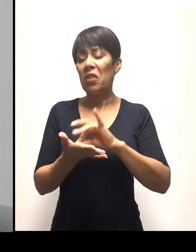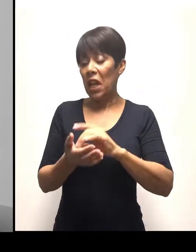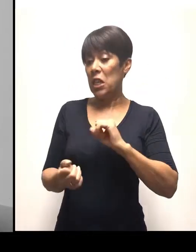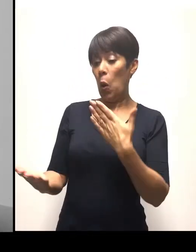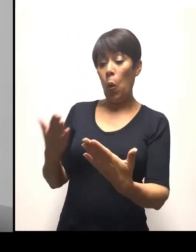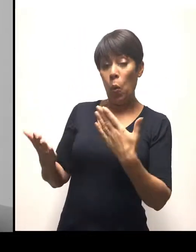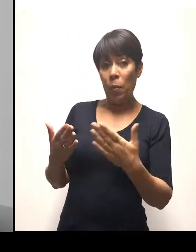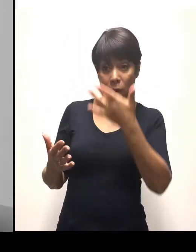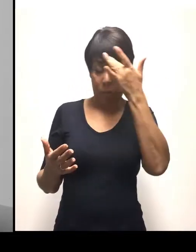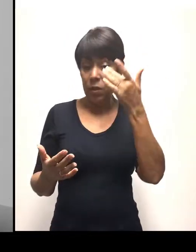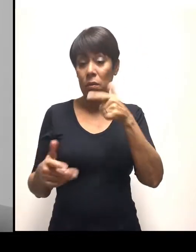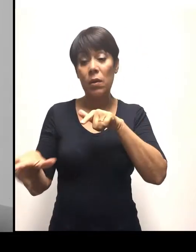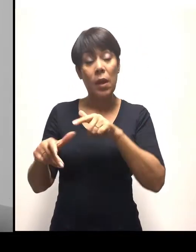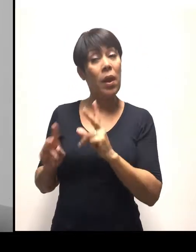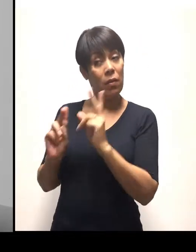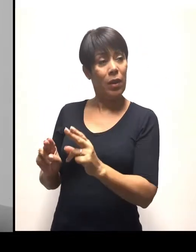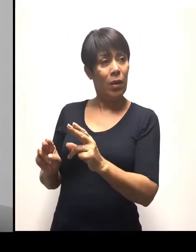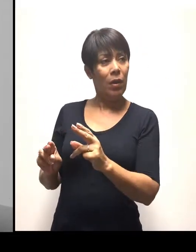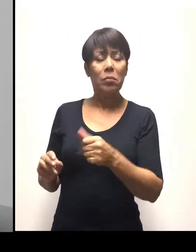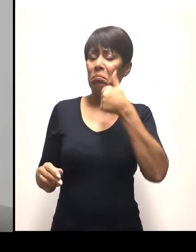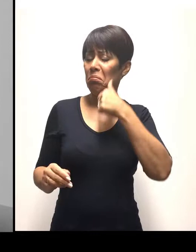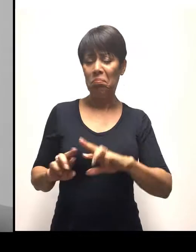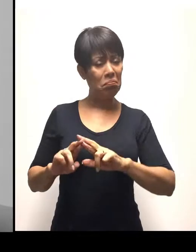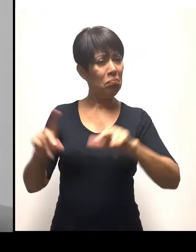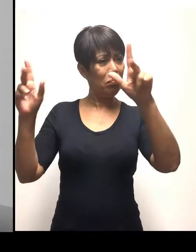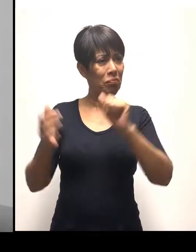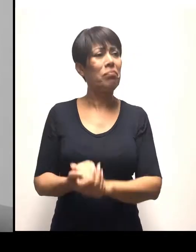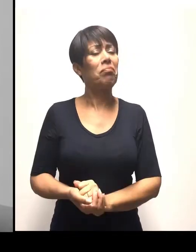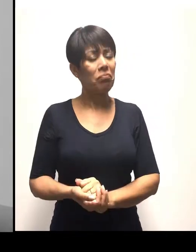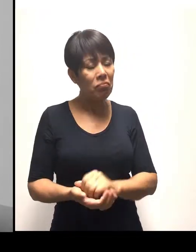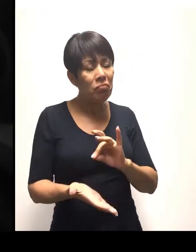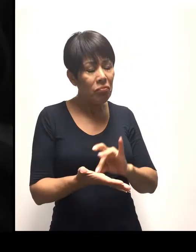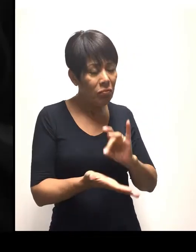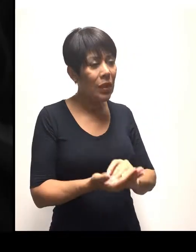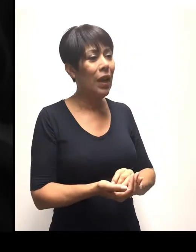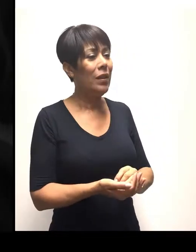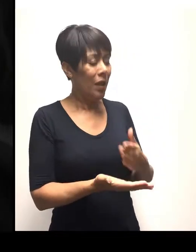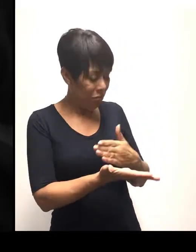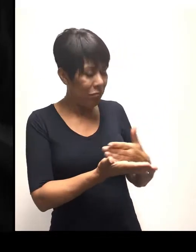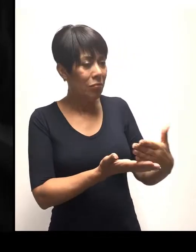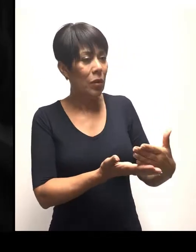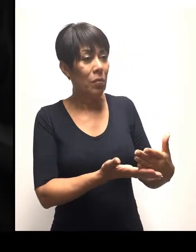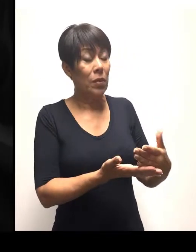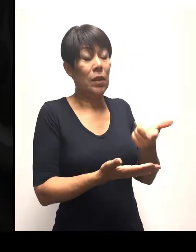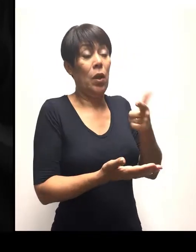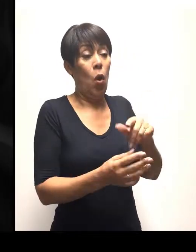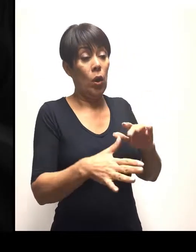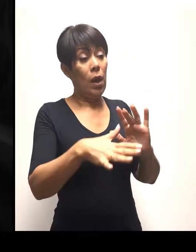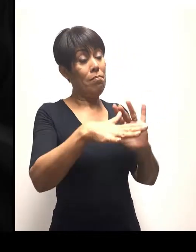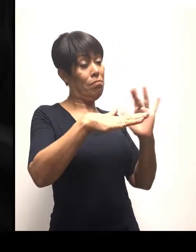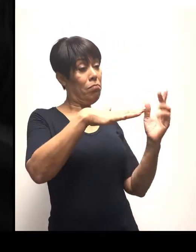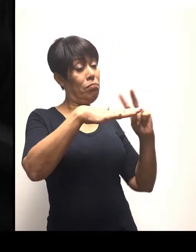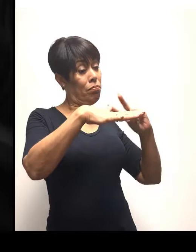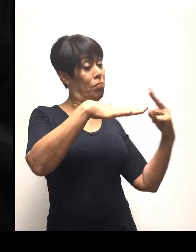dela, homens na época, ela é superior. Sem sombra de dúvida, né? Ela introduz, né, uma outra